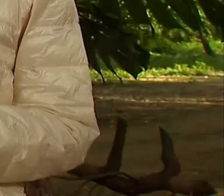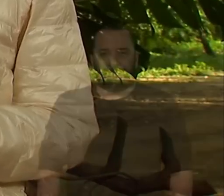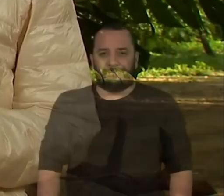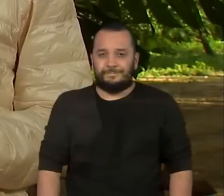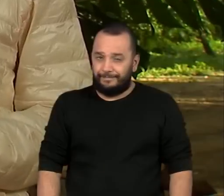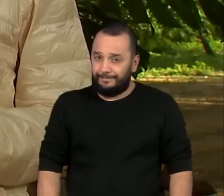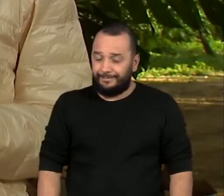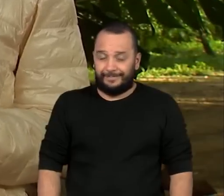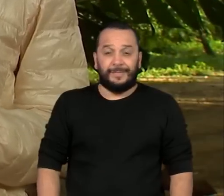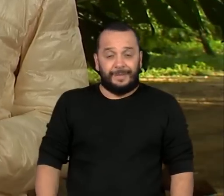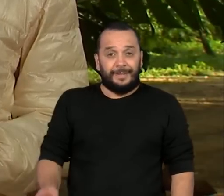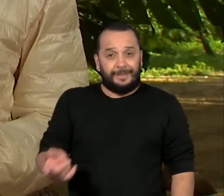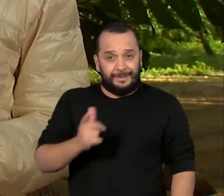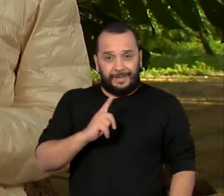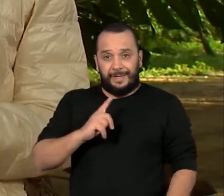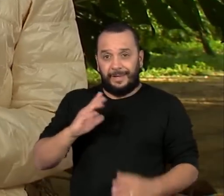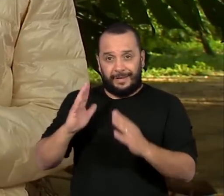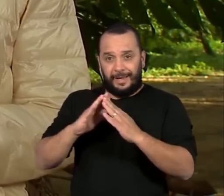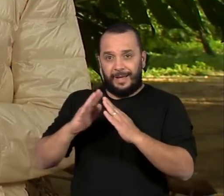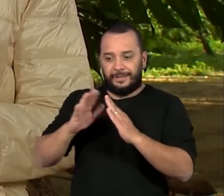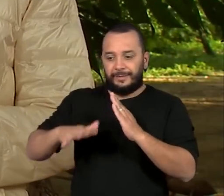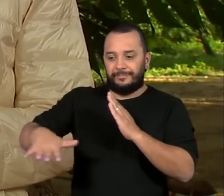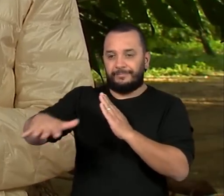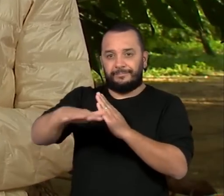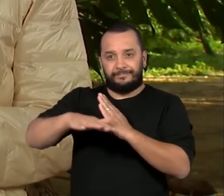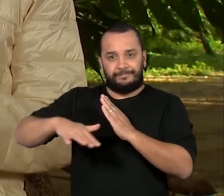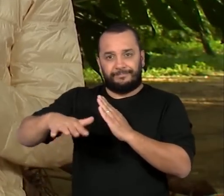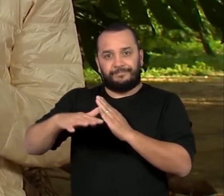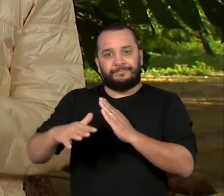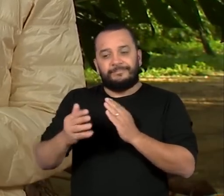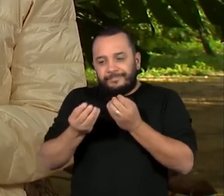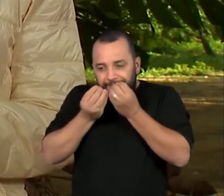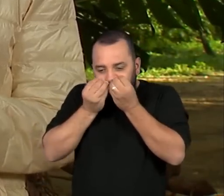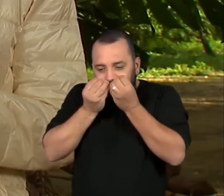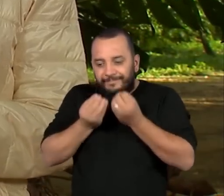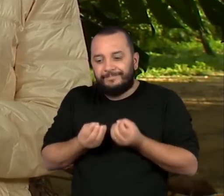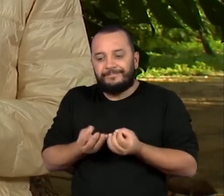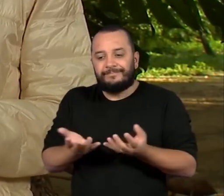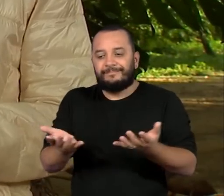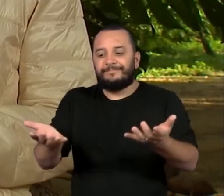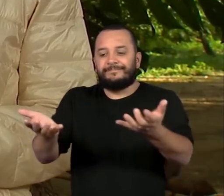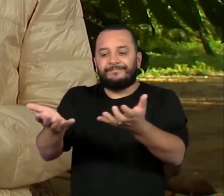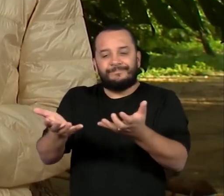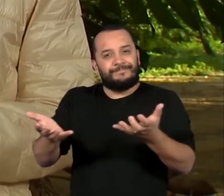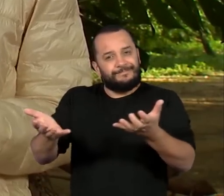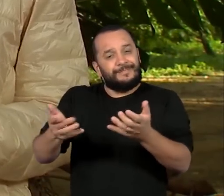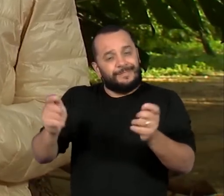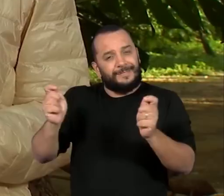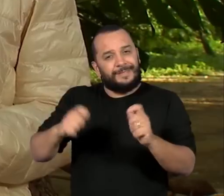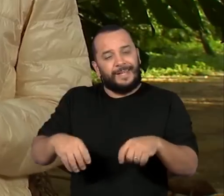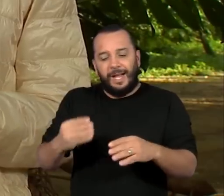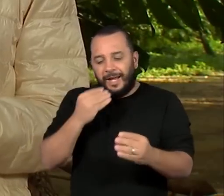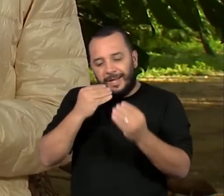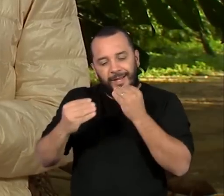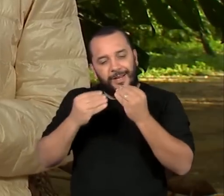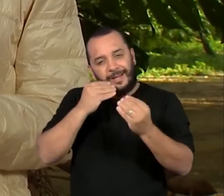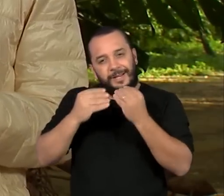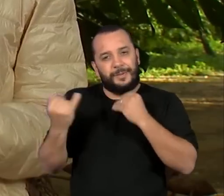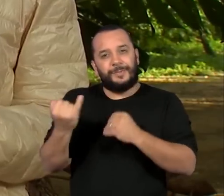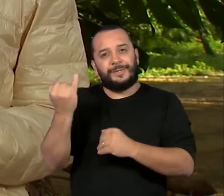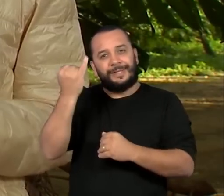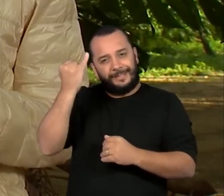Quem tem jardim ou varanda em casa pode usar o espaço para enriquecer as refeições da família com o cultivo das